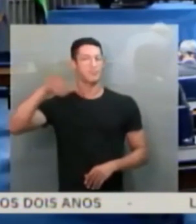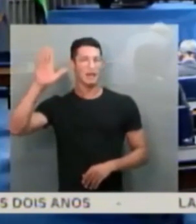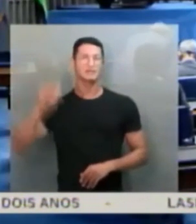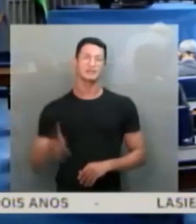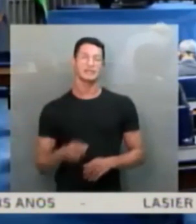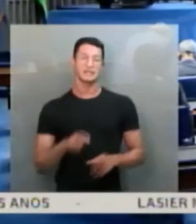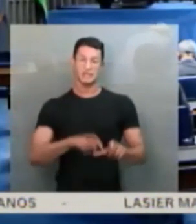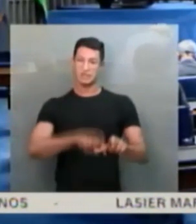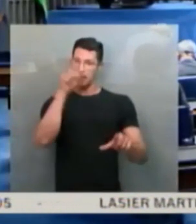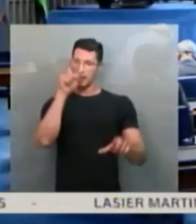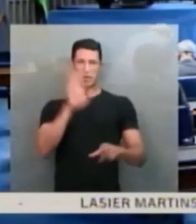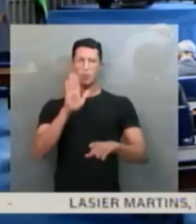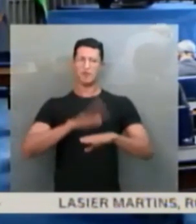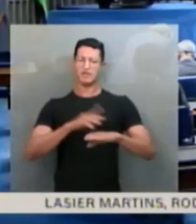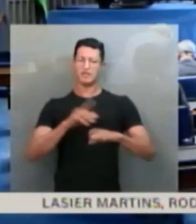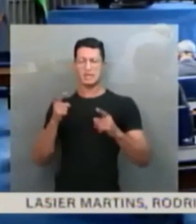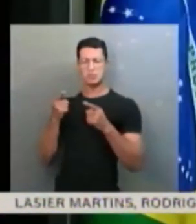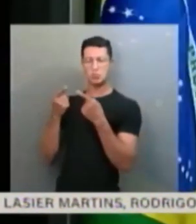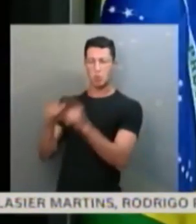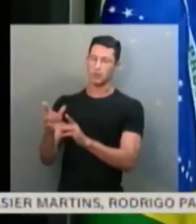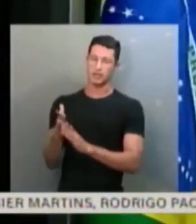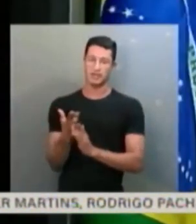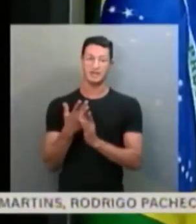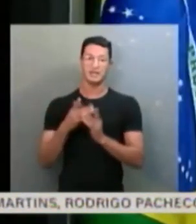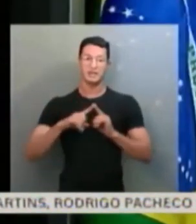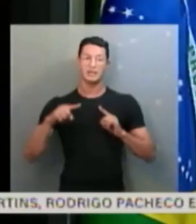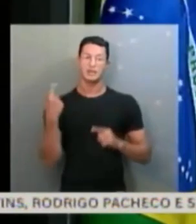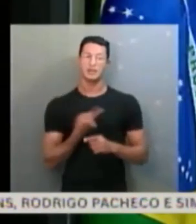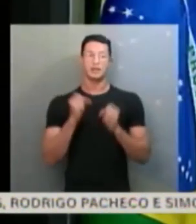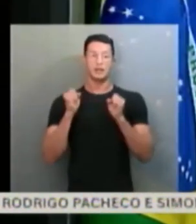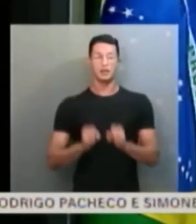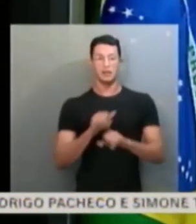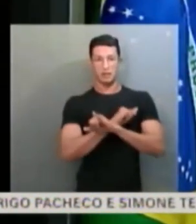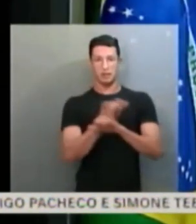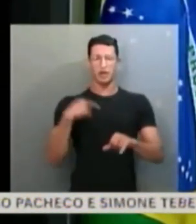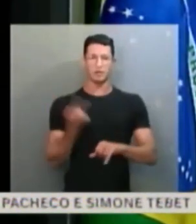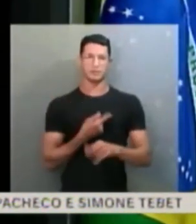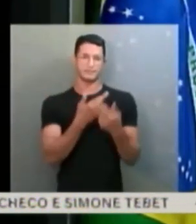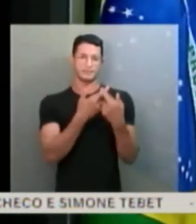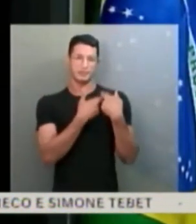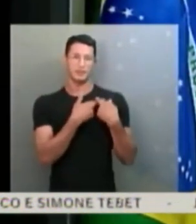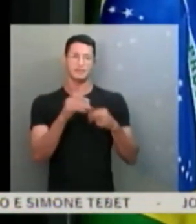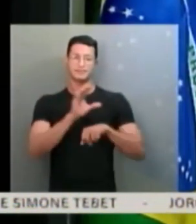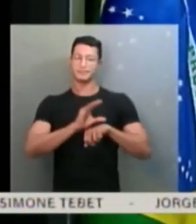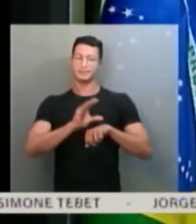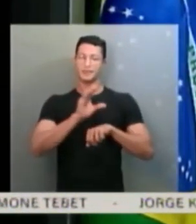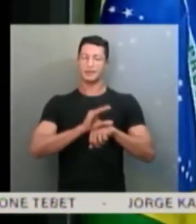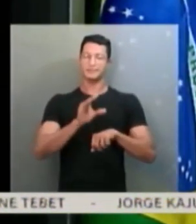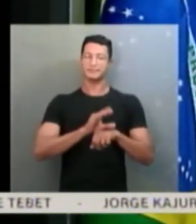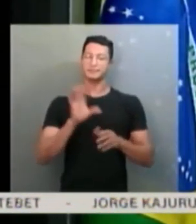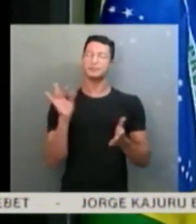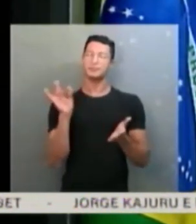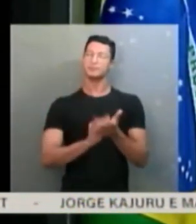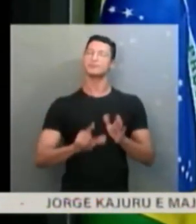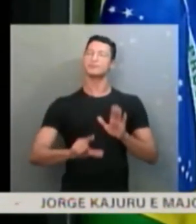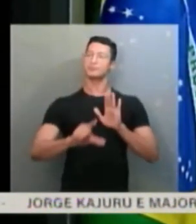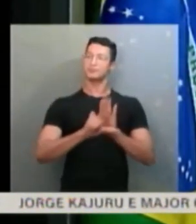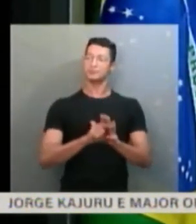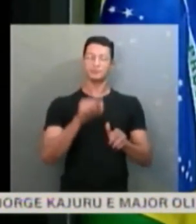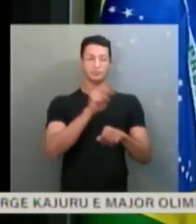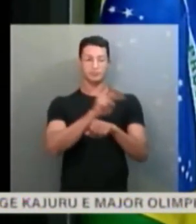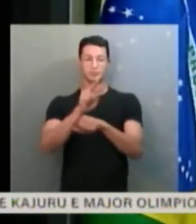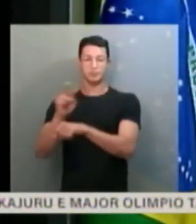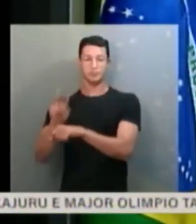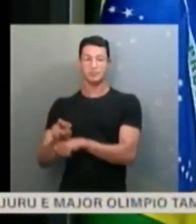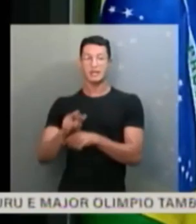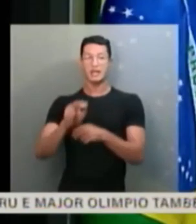Independência não para fazer oposição, mas para que possamos exercer o nosso dever constitucional de legislar e